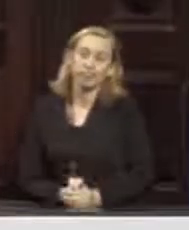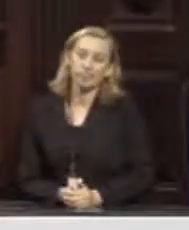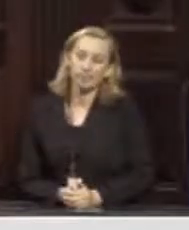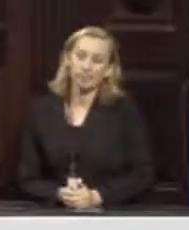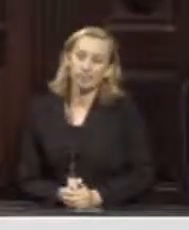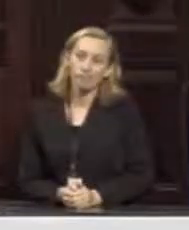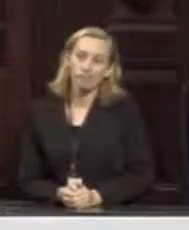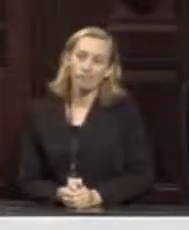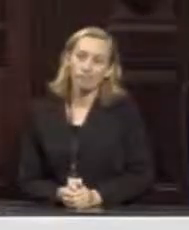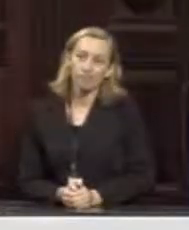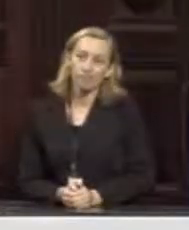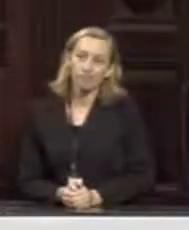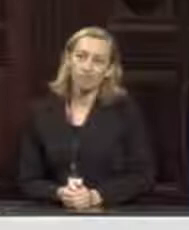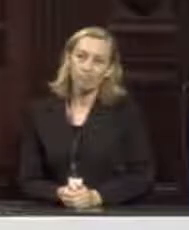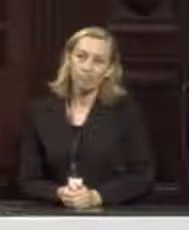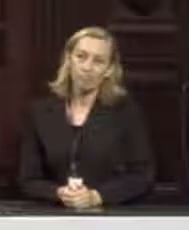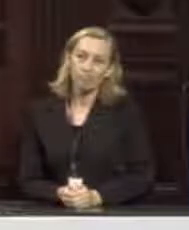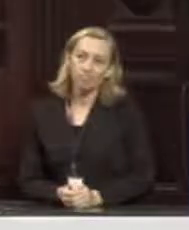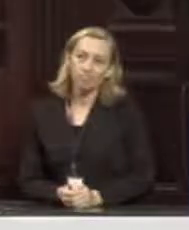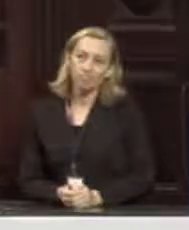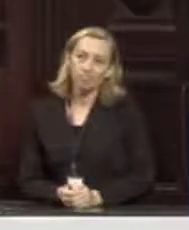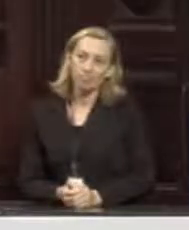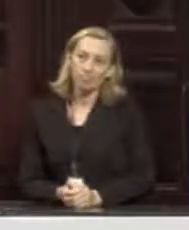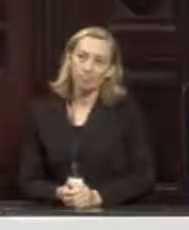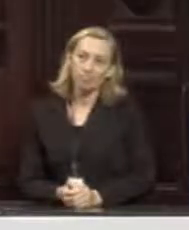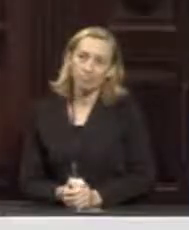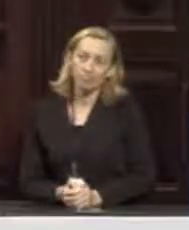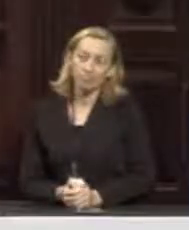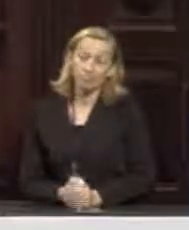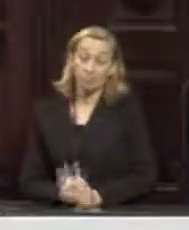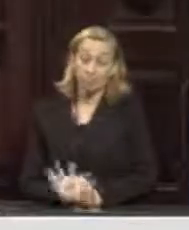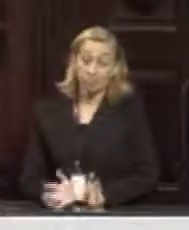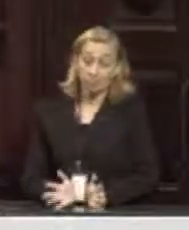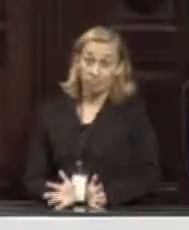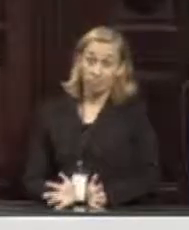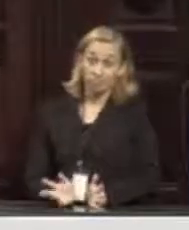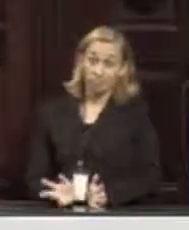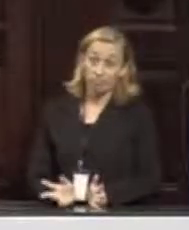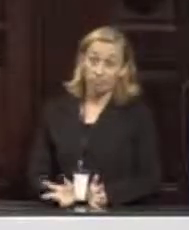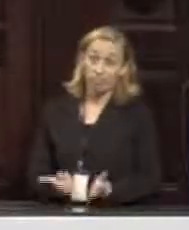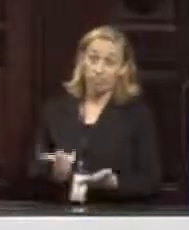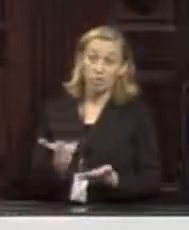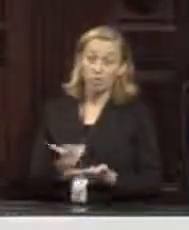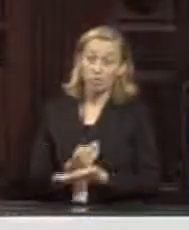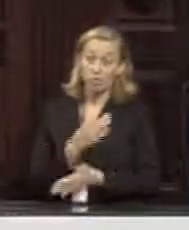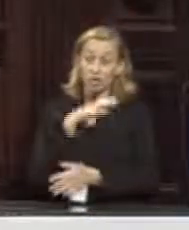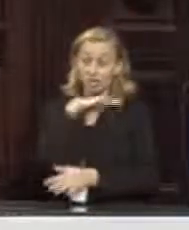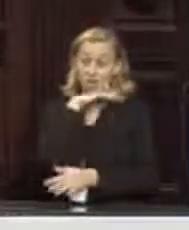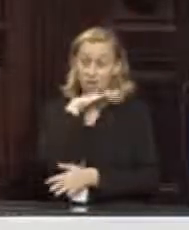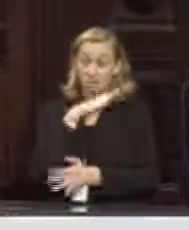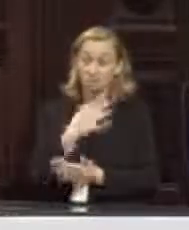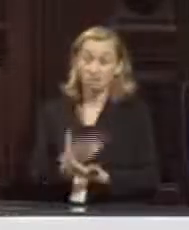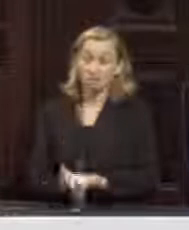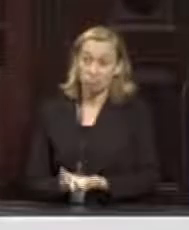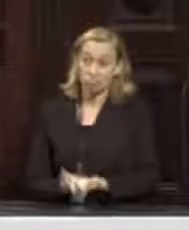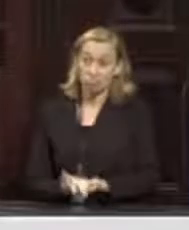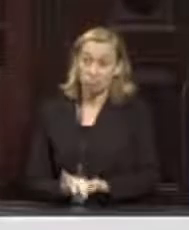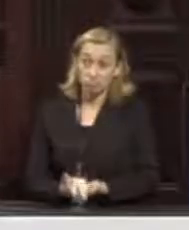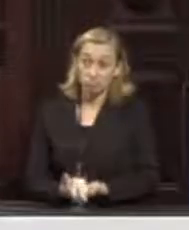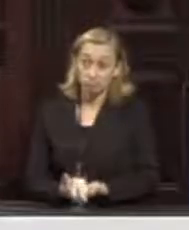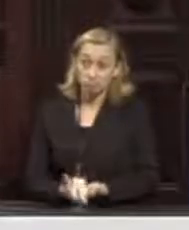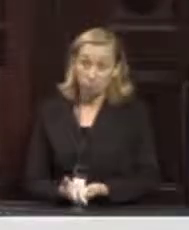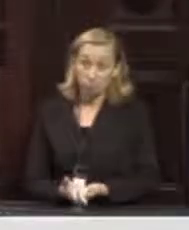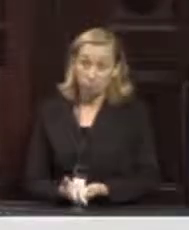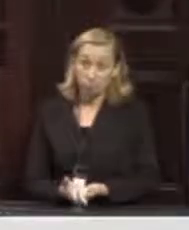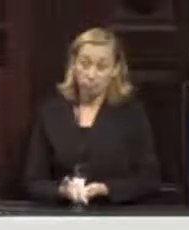E aí sim, as metas definidas, as fases em que